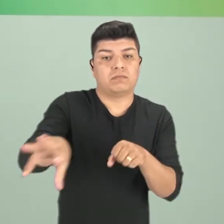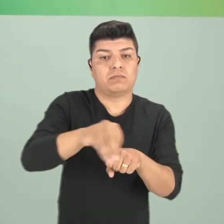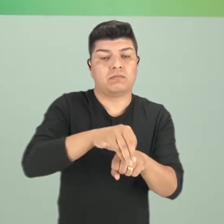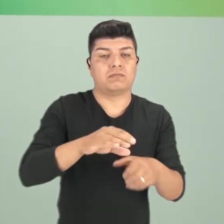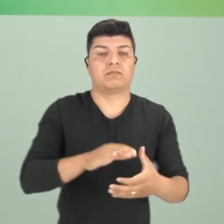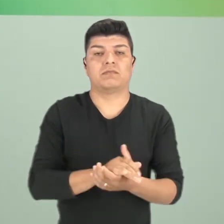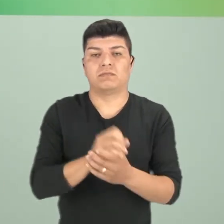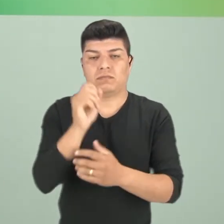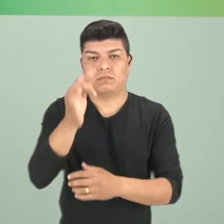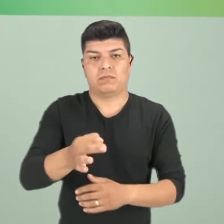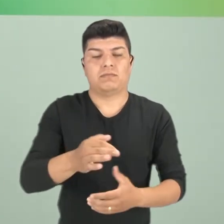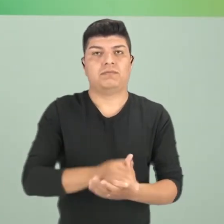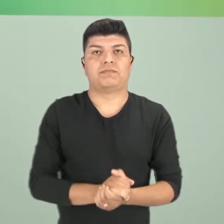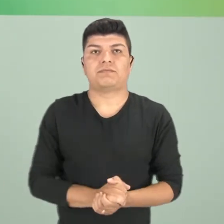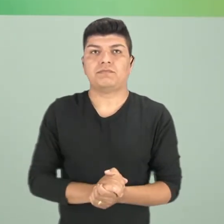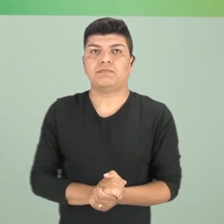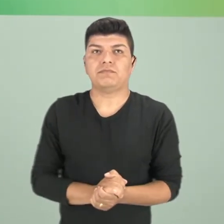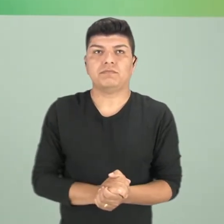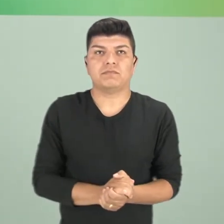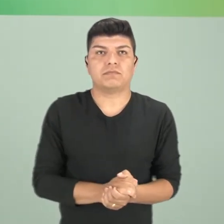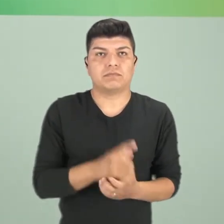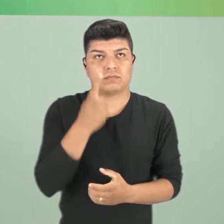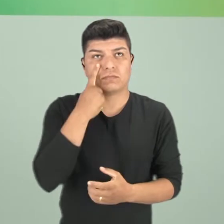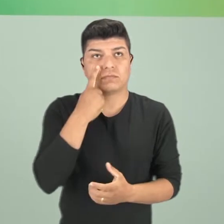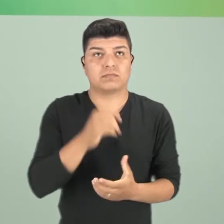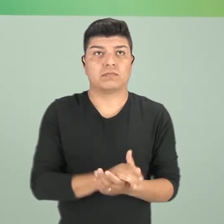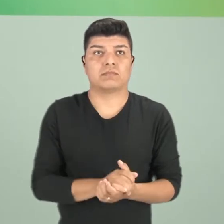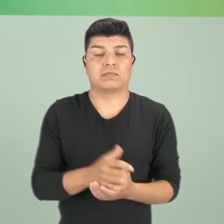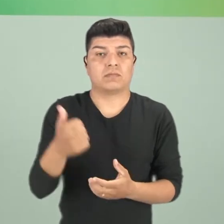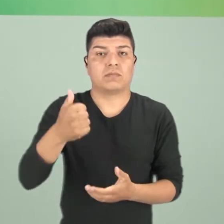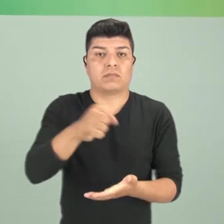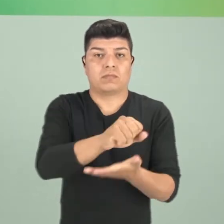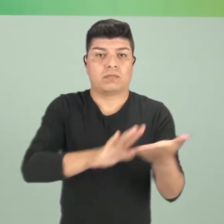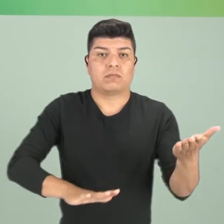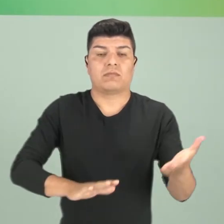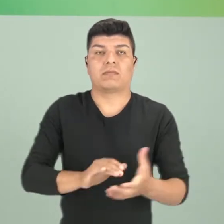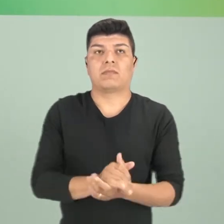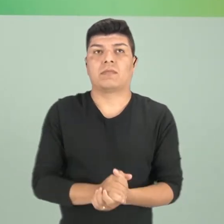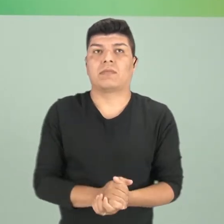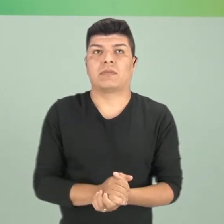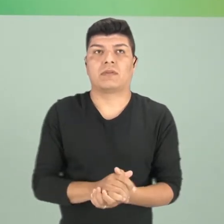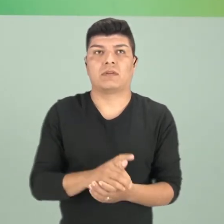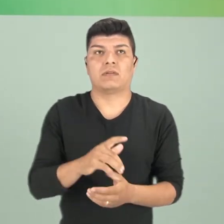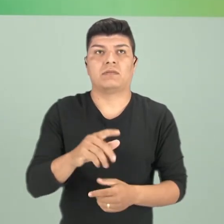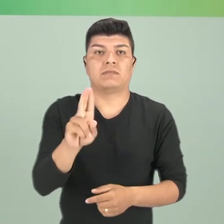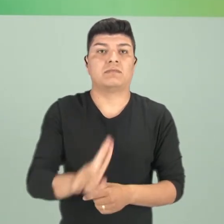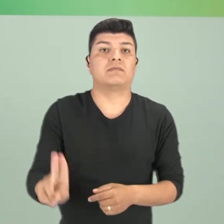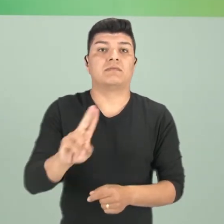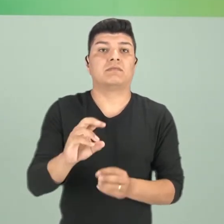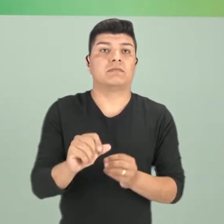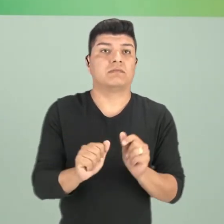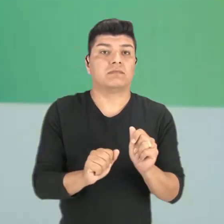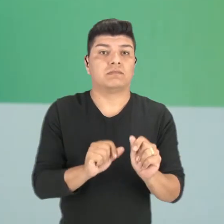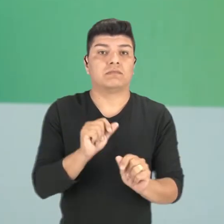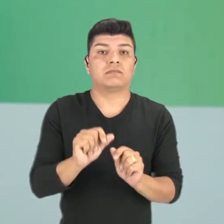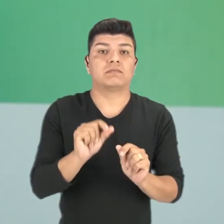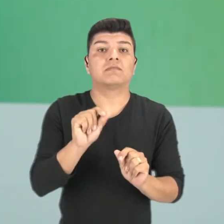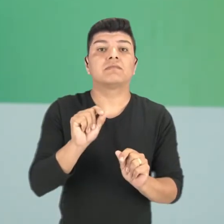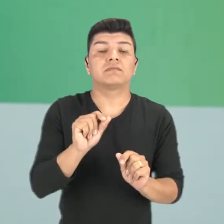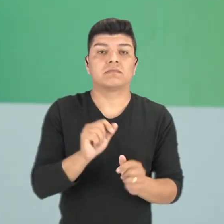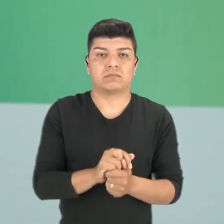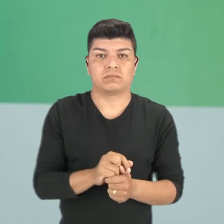conhecimento, certo? Então, olha só, o nosso primeiro exercitando, ele vai trabalhar na área